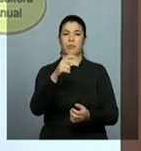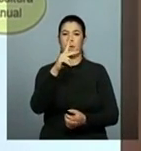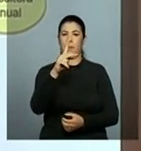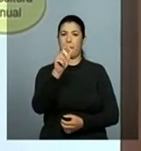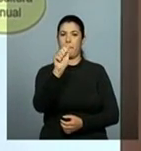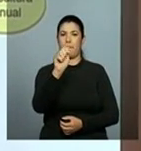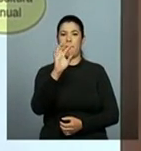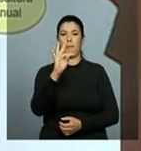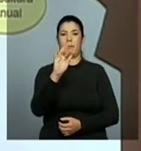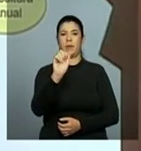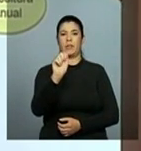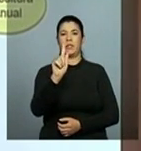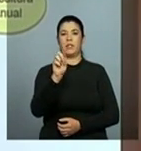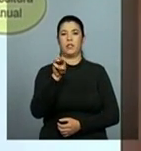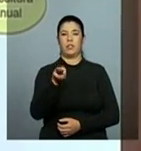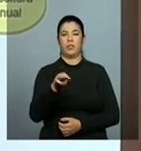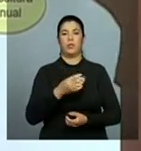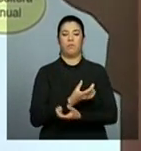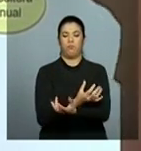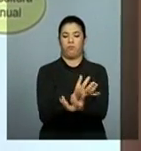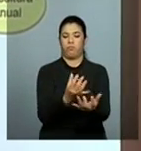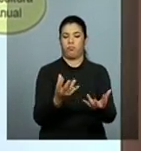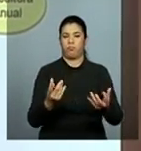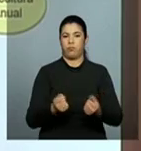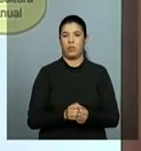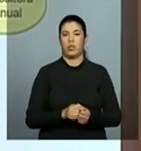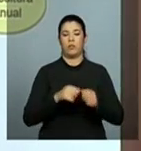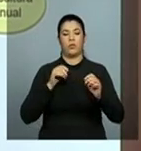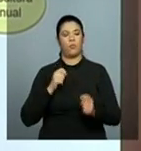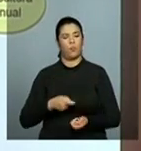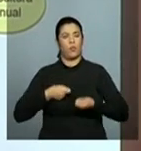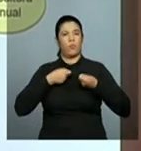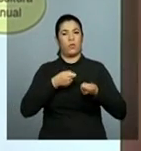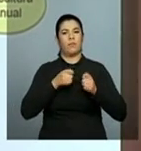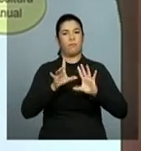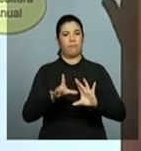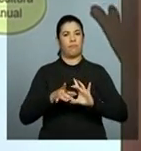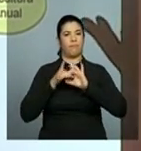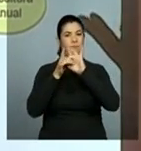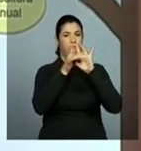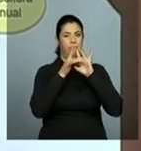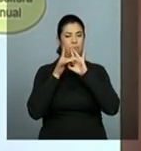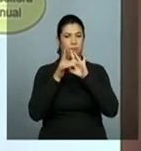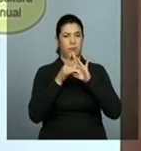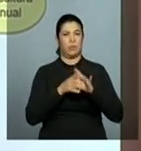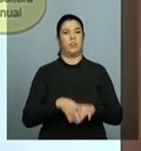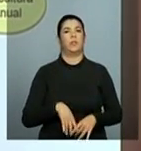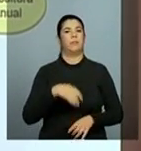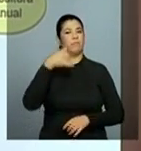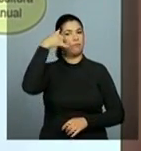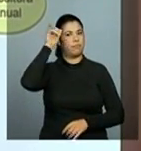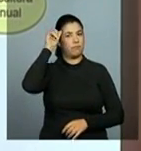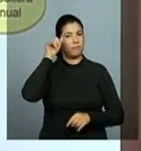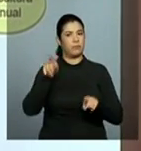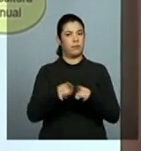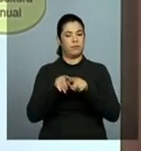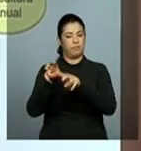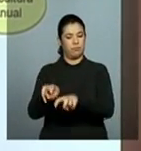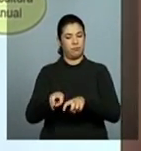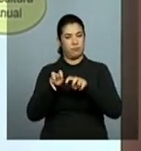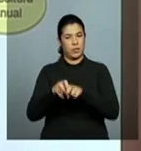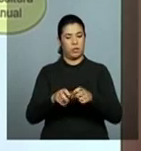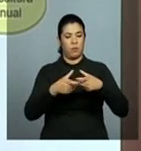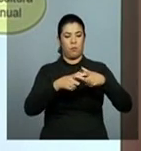quê? Com esse esforço de integrar lavoura pecuária e de expandir a agricultura em áreas prioritariamente